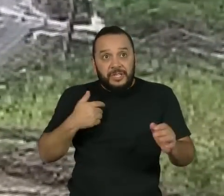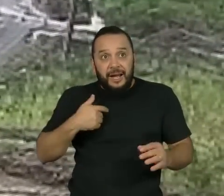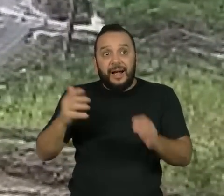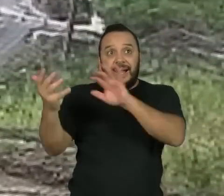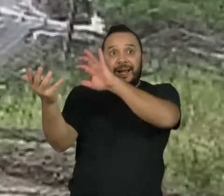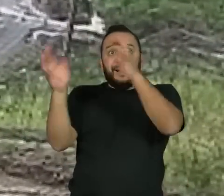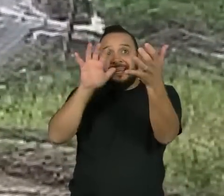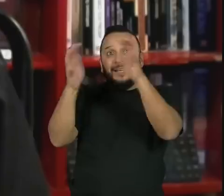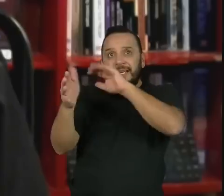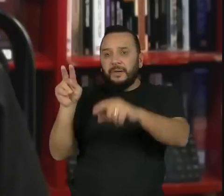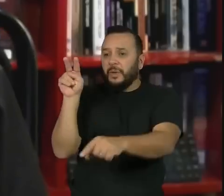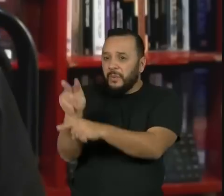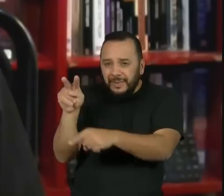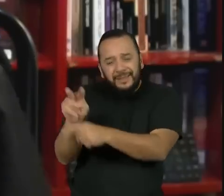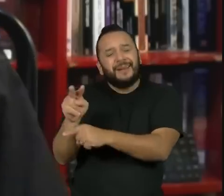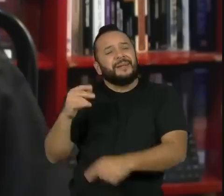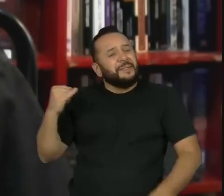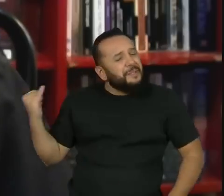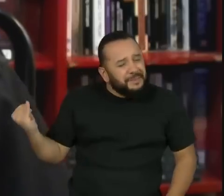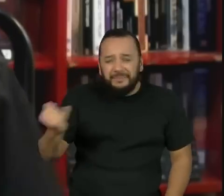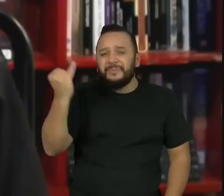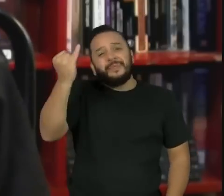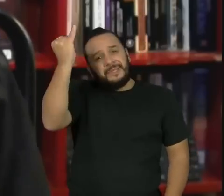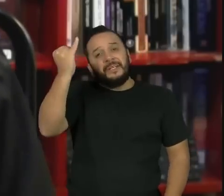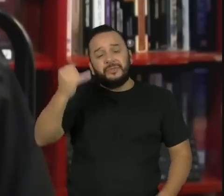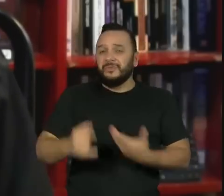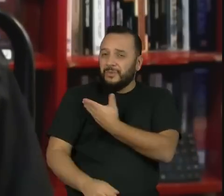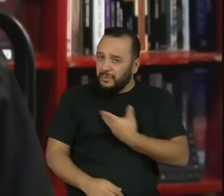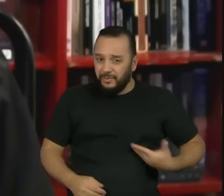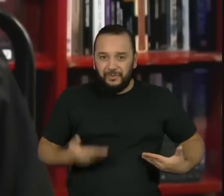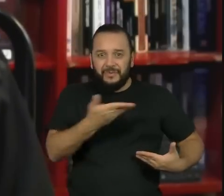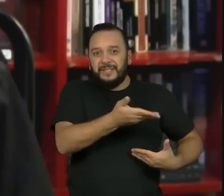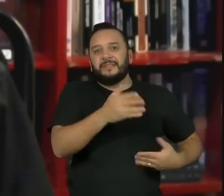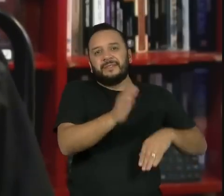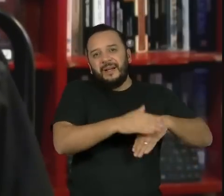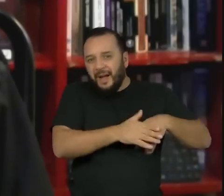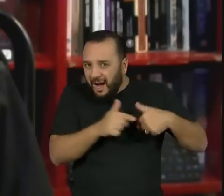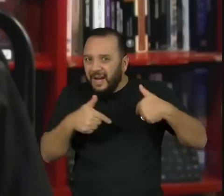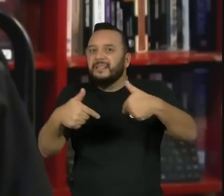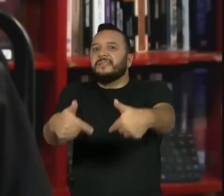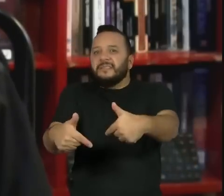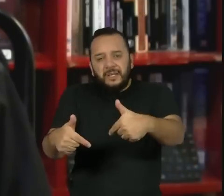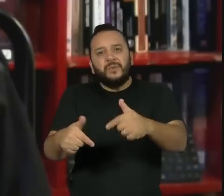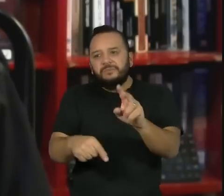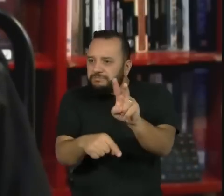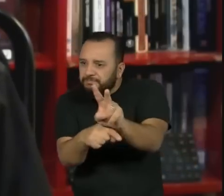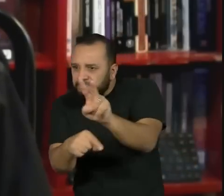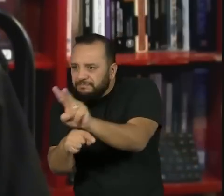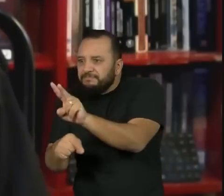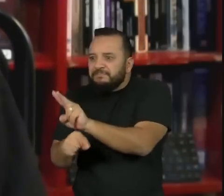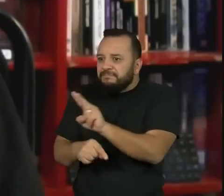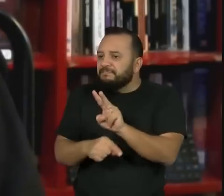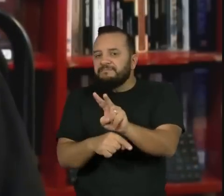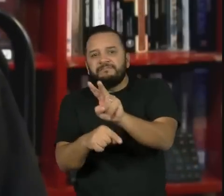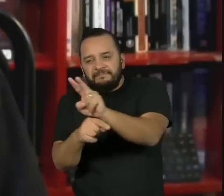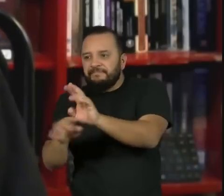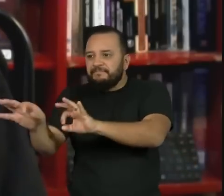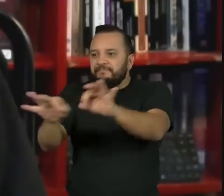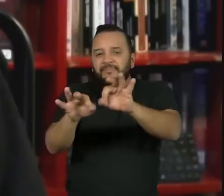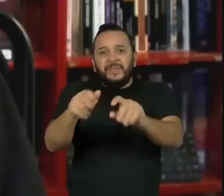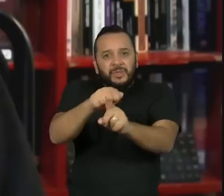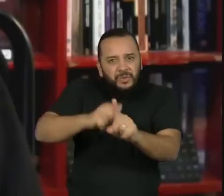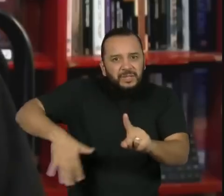um destino. Nós temos que ter um poder público que tenha vontade política, né, de fazer com que a sociedade